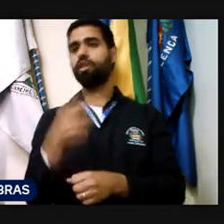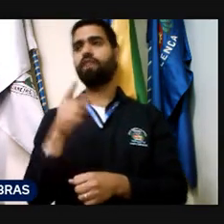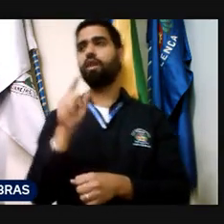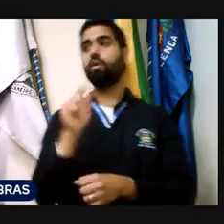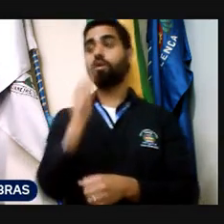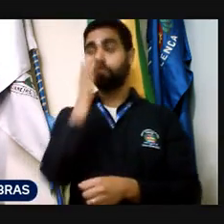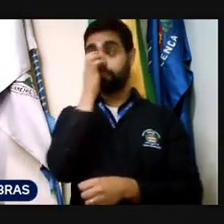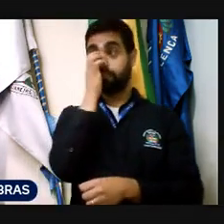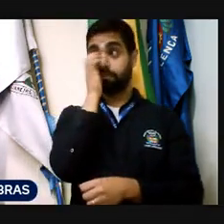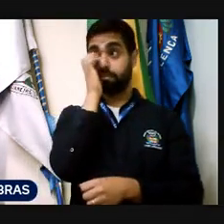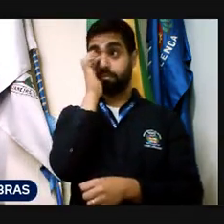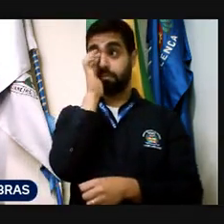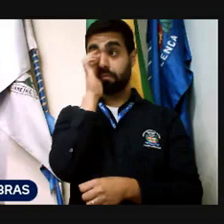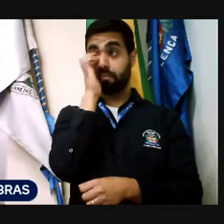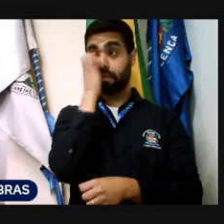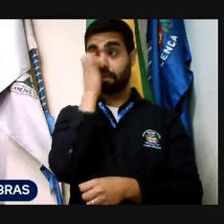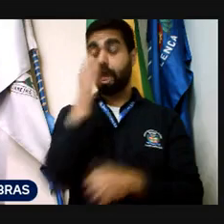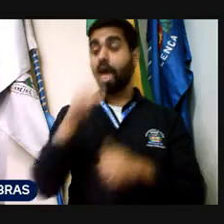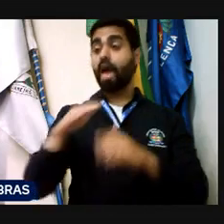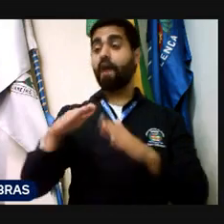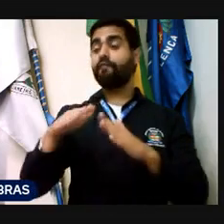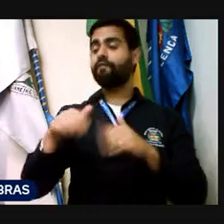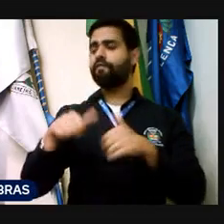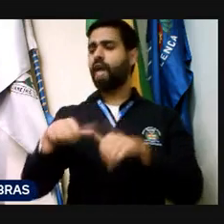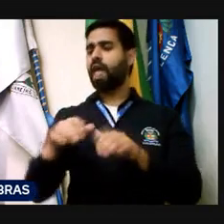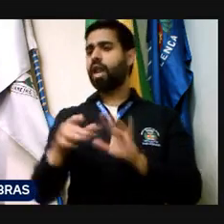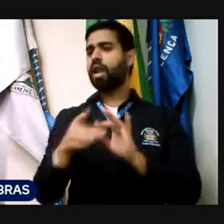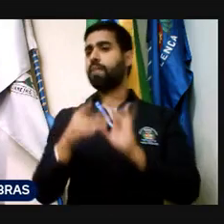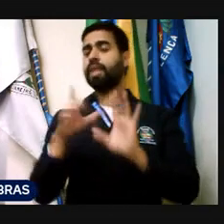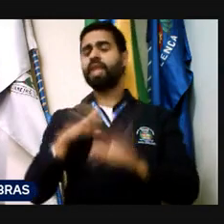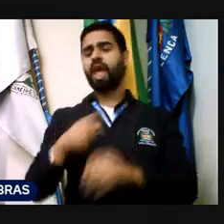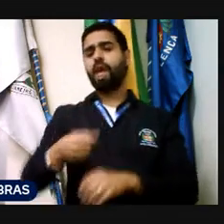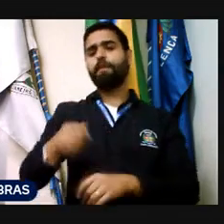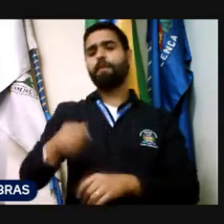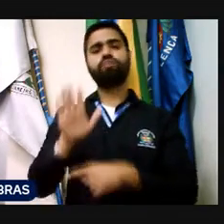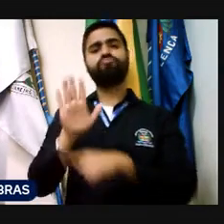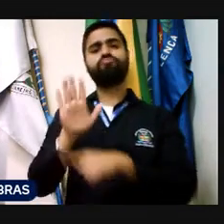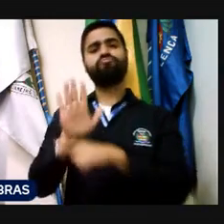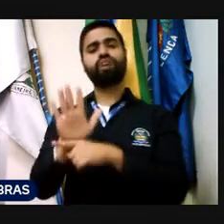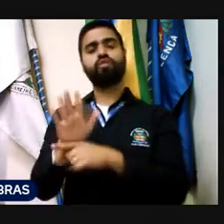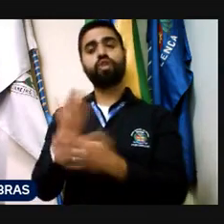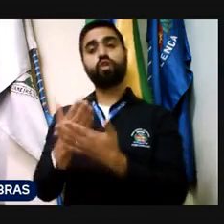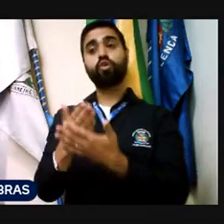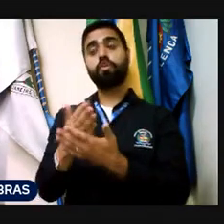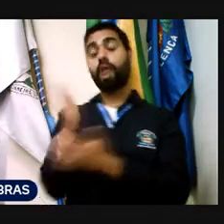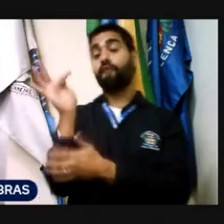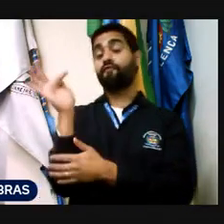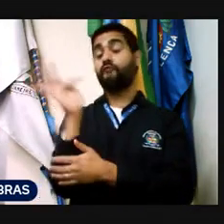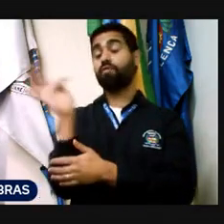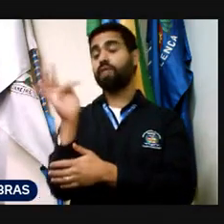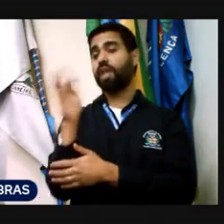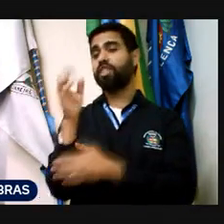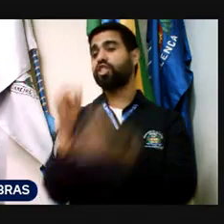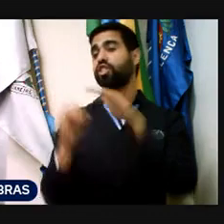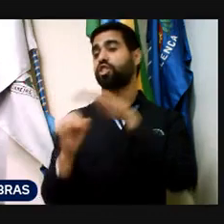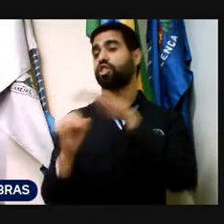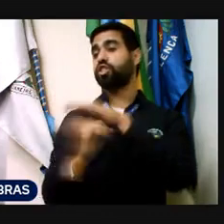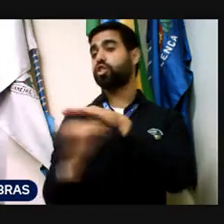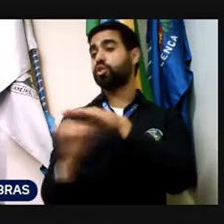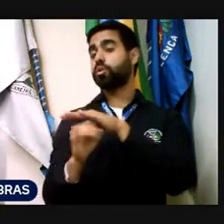Executivo Municipal ficar autorizado a conceder bolsa de estudo para o ensino superior em instituições de